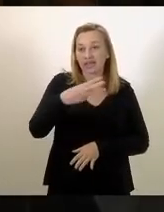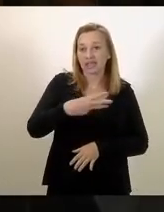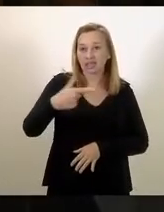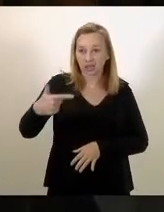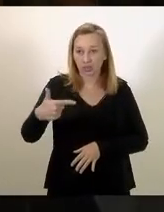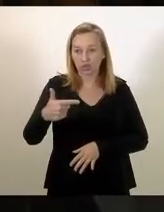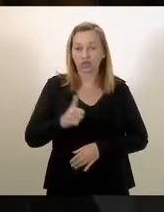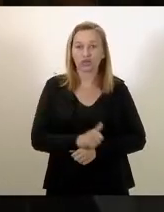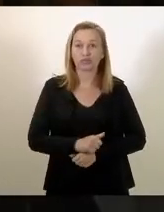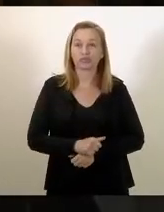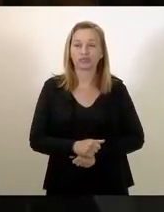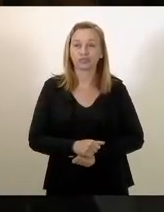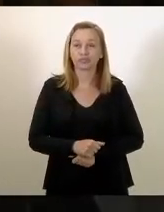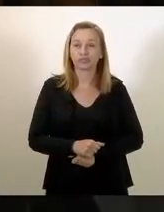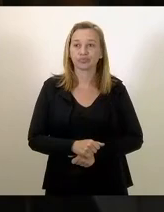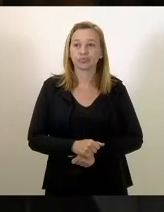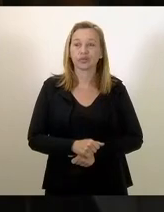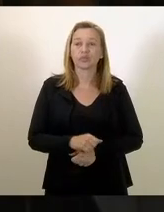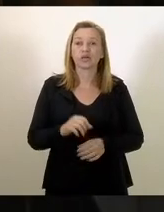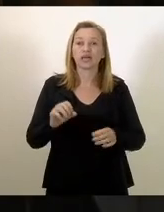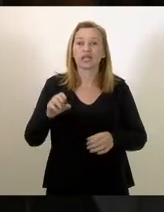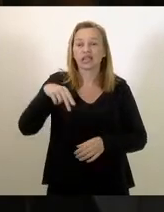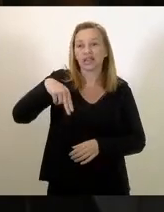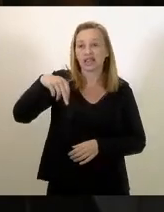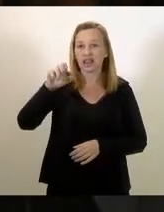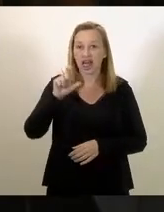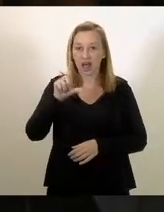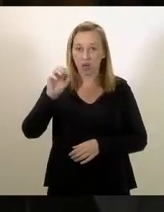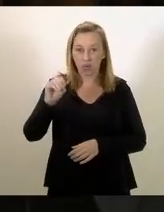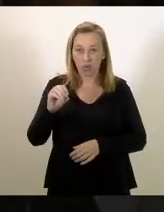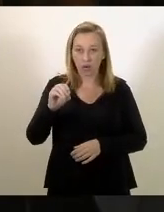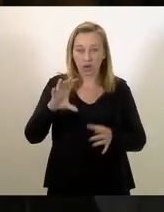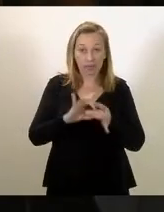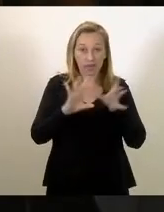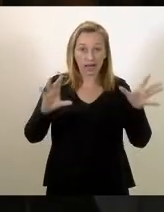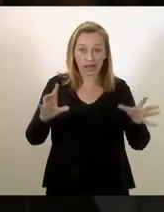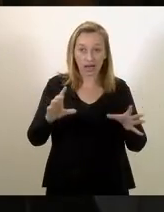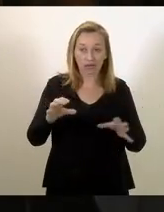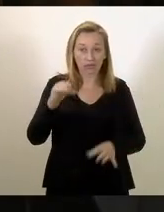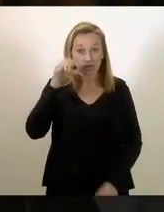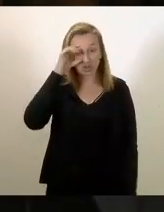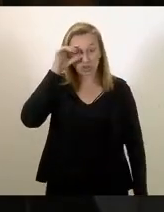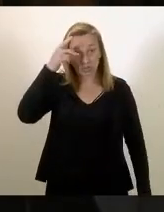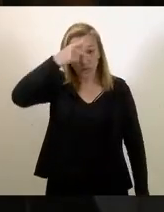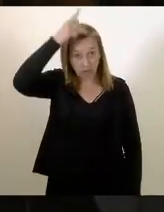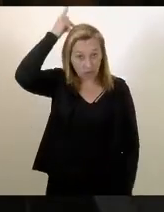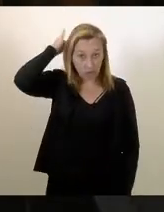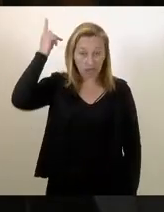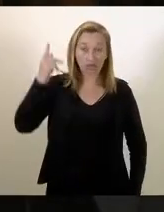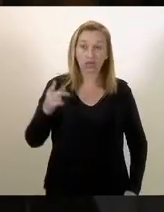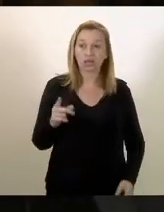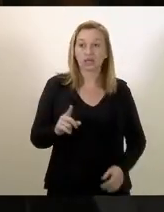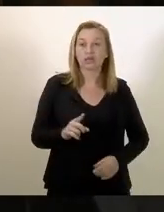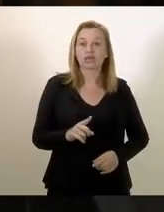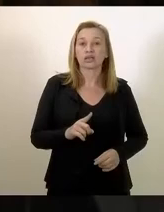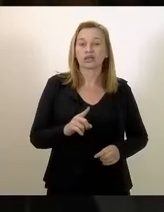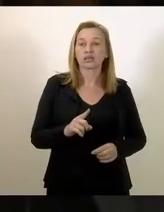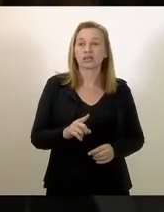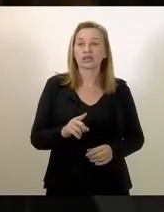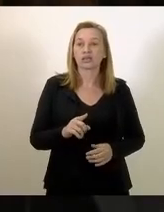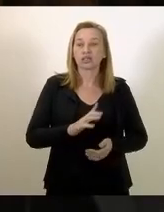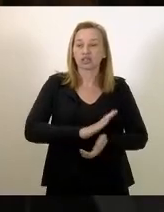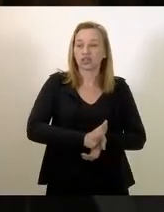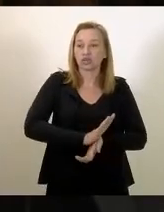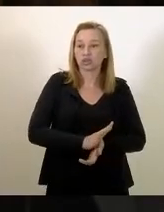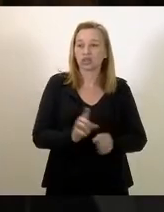ótica neoliberal de Paulo Guedes de crucificação do servidor público